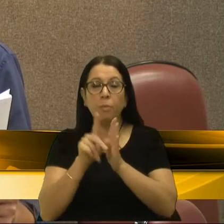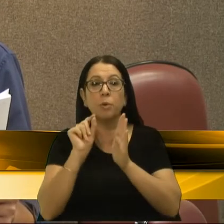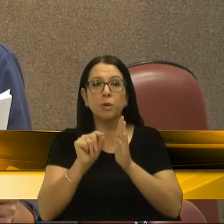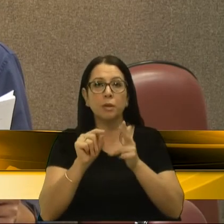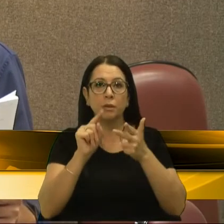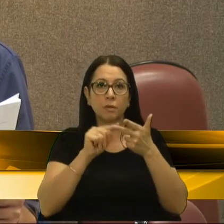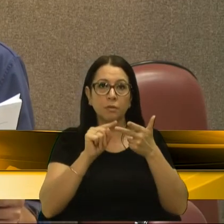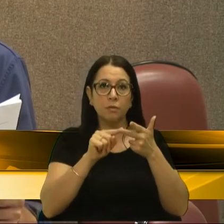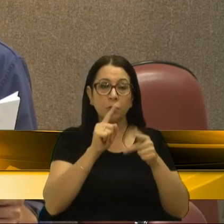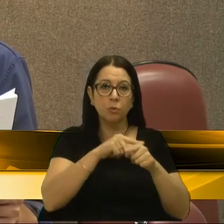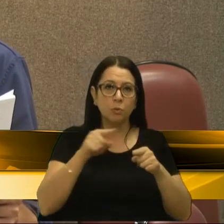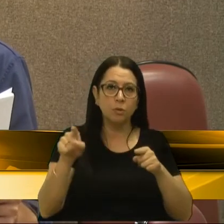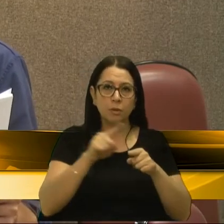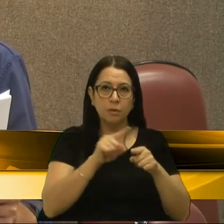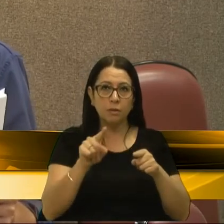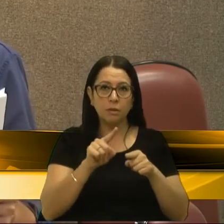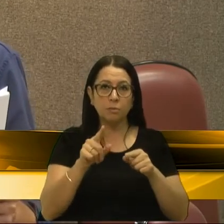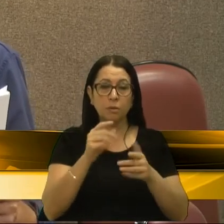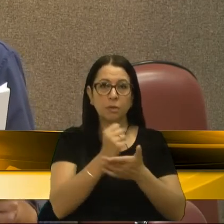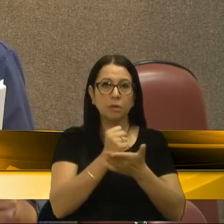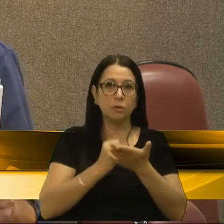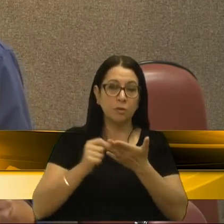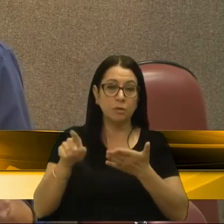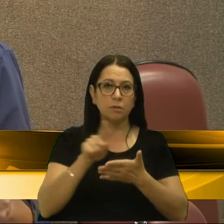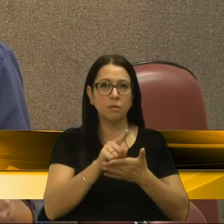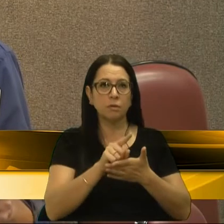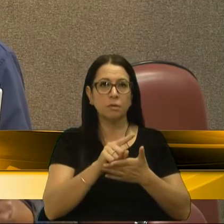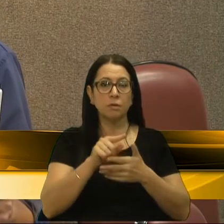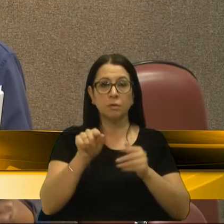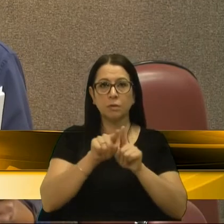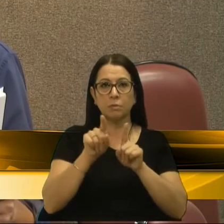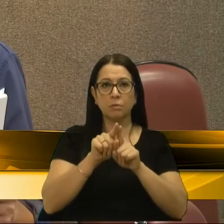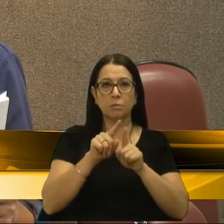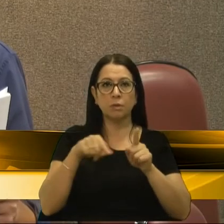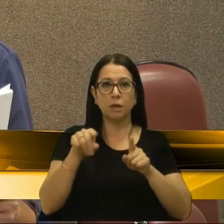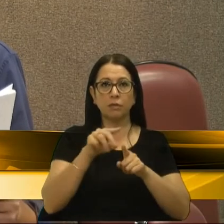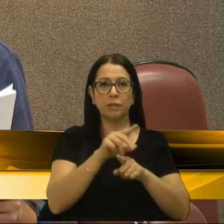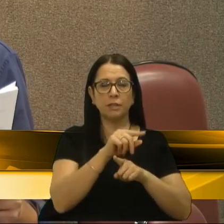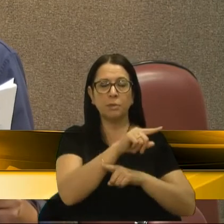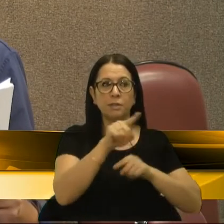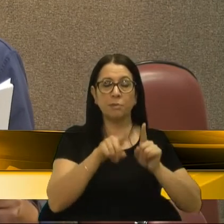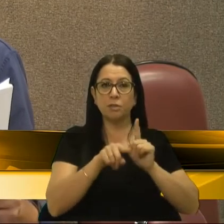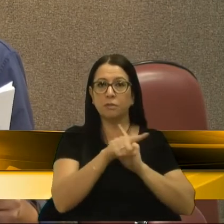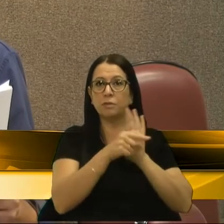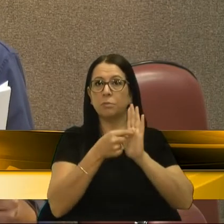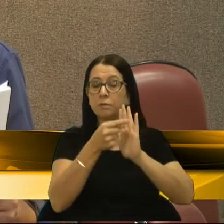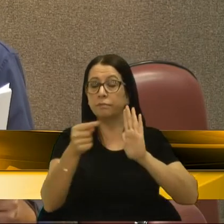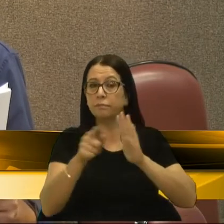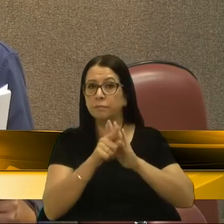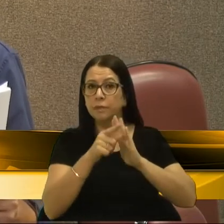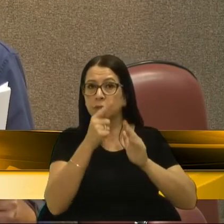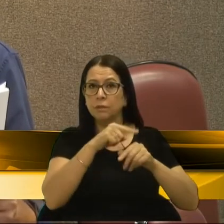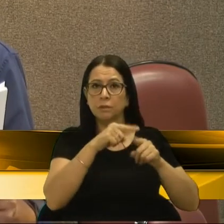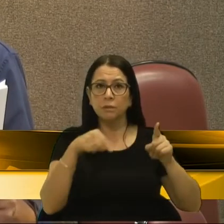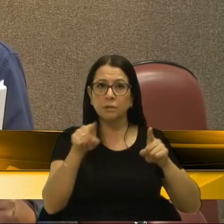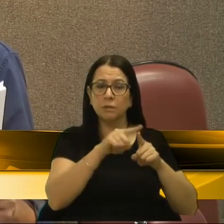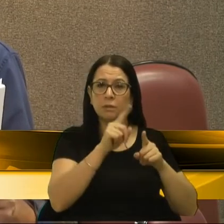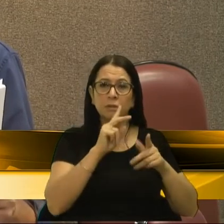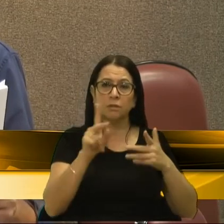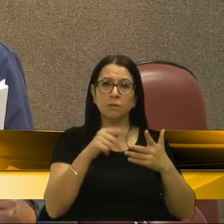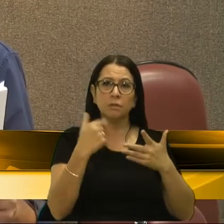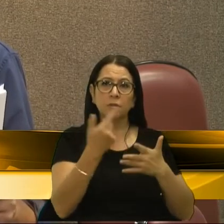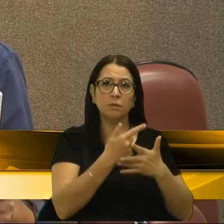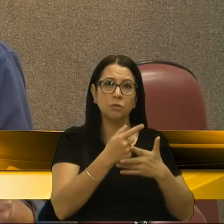3. Qual é o prazo de vigência de cada contrato e seu respectivo valor de aluguel? 4. Os espaços dos imóveis locados estão